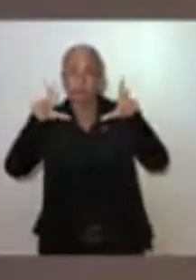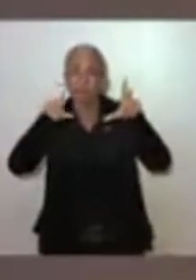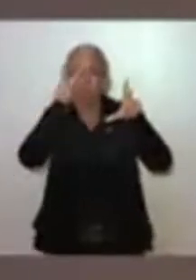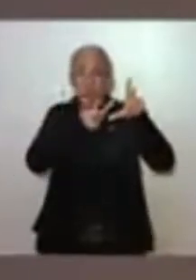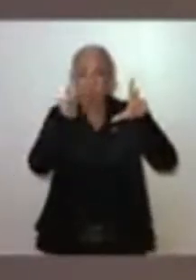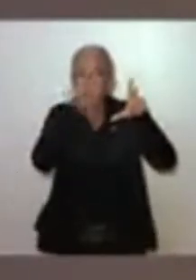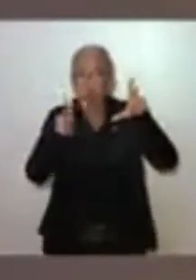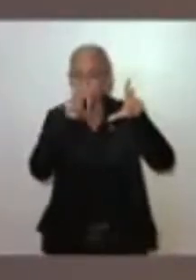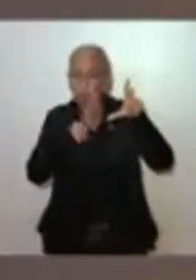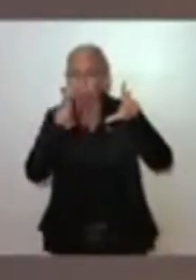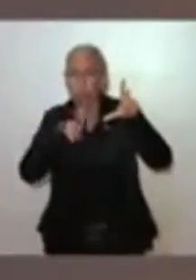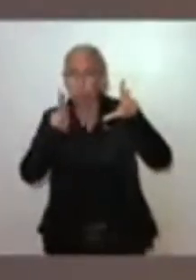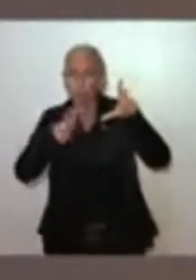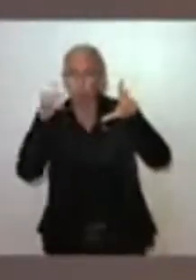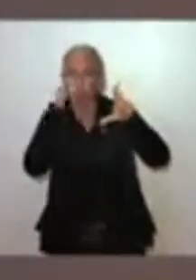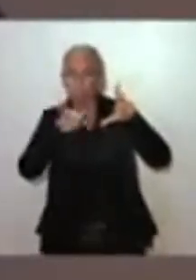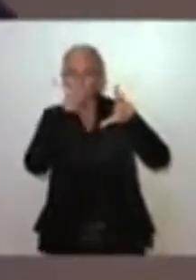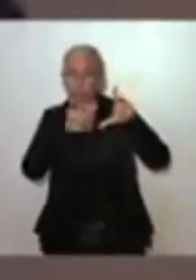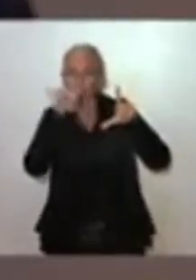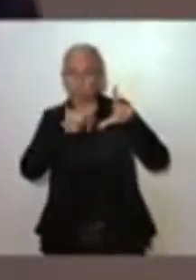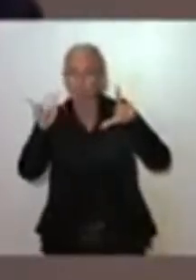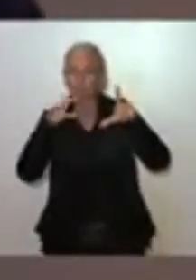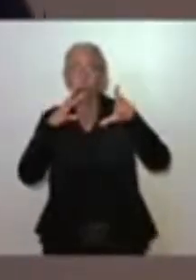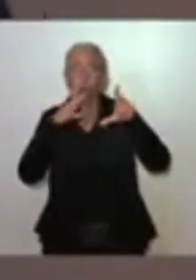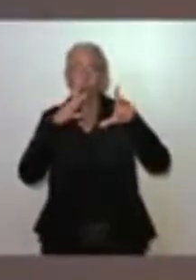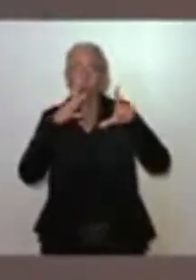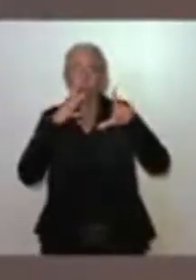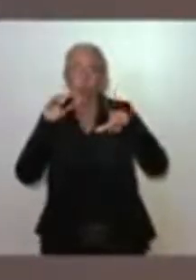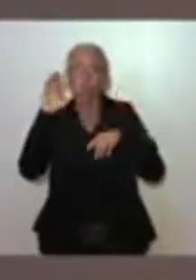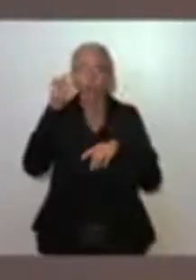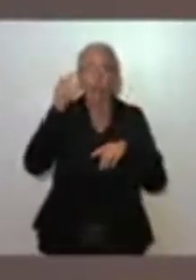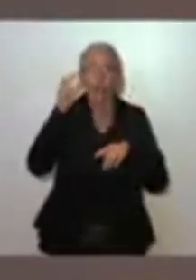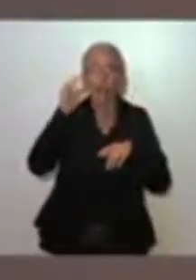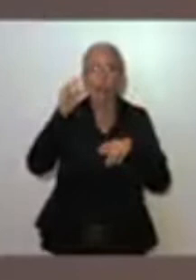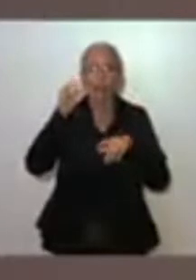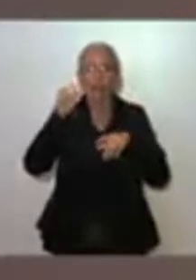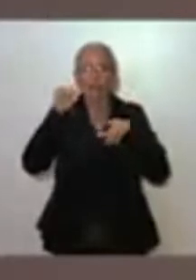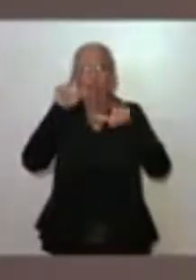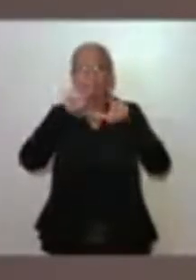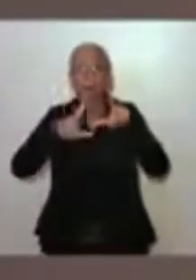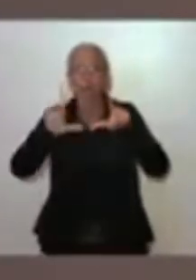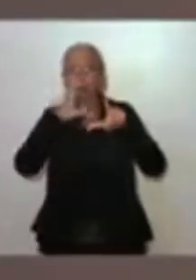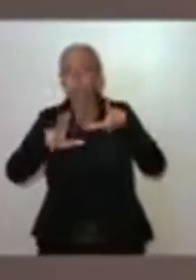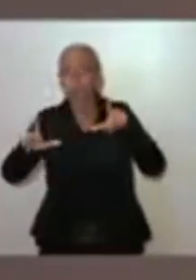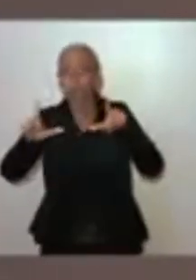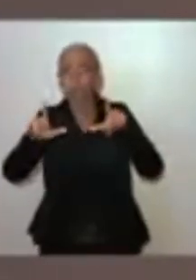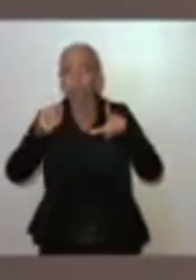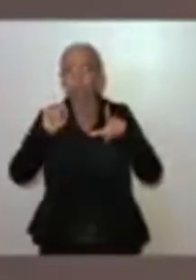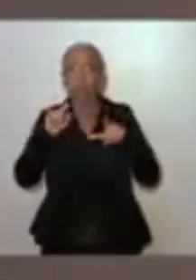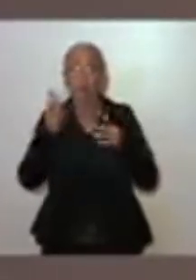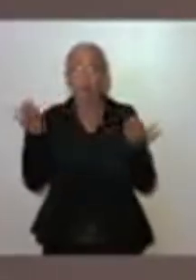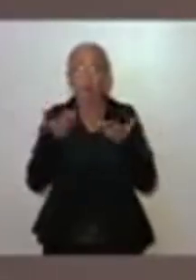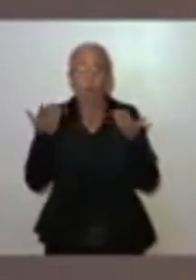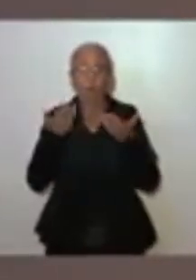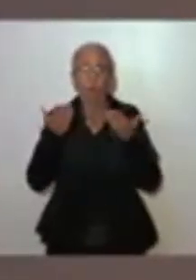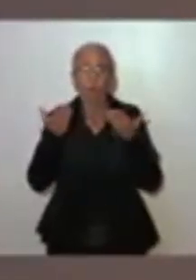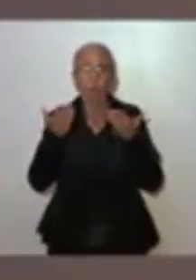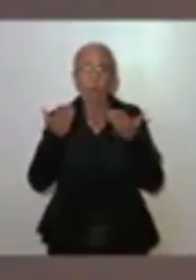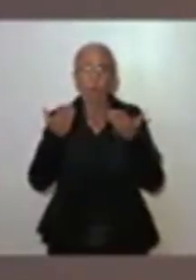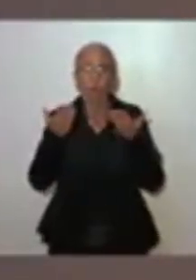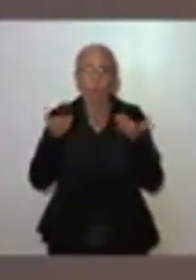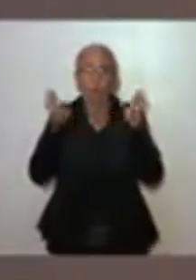tem notícias tem conhecimento científico literário ninguém hoje em dia é